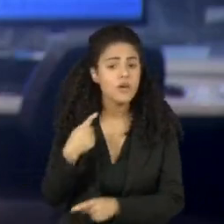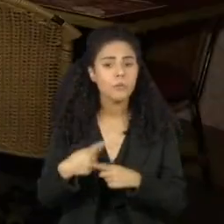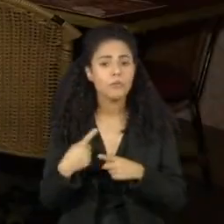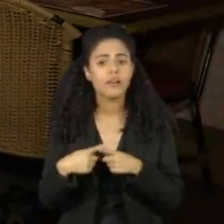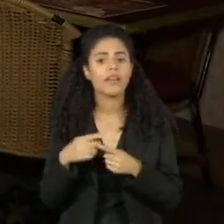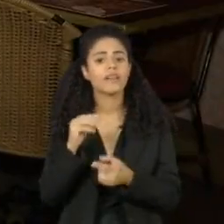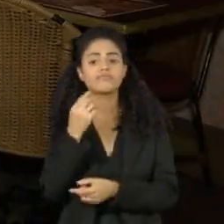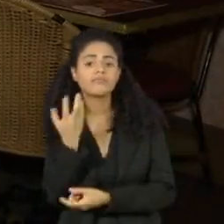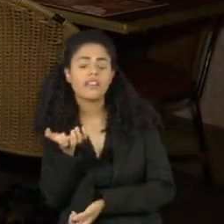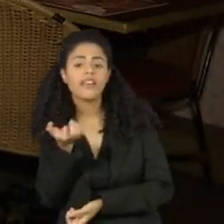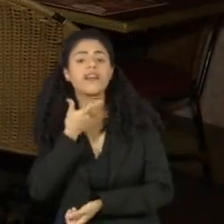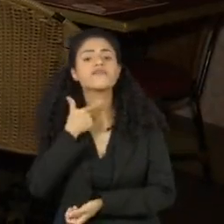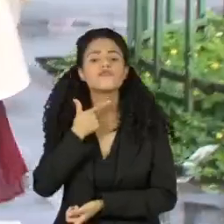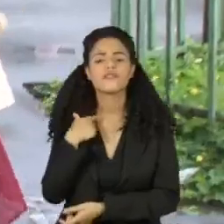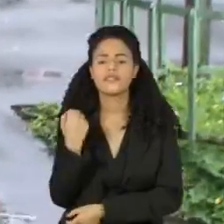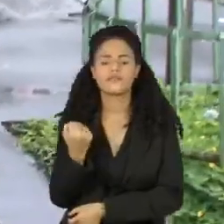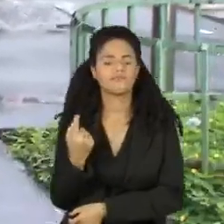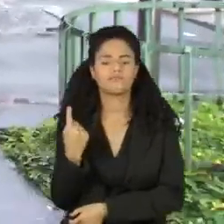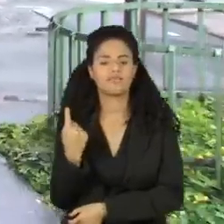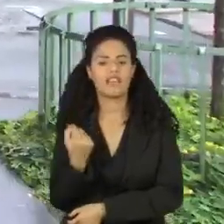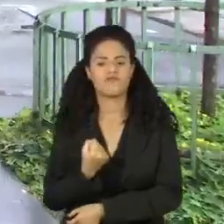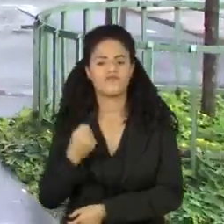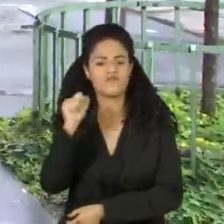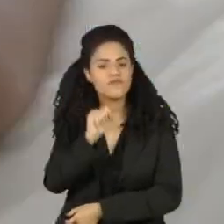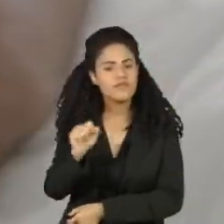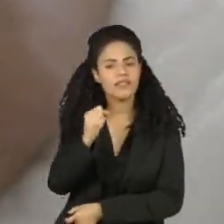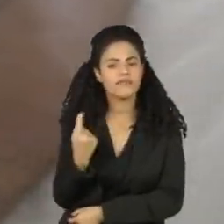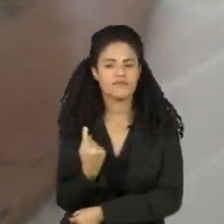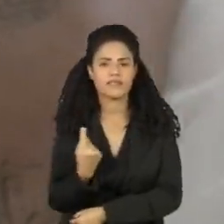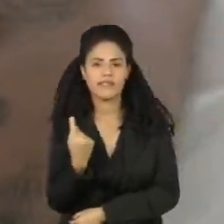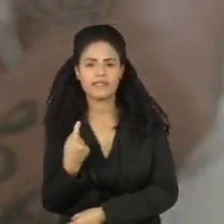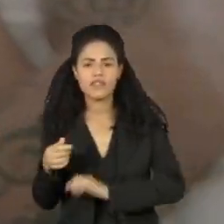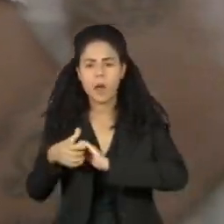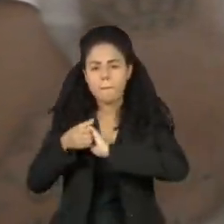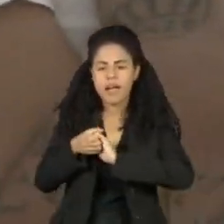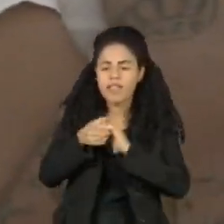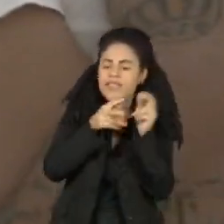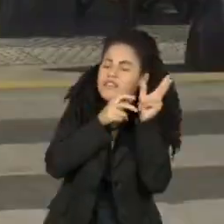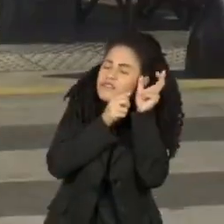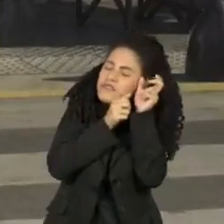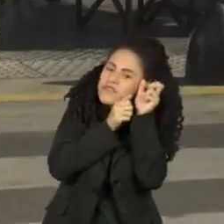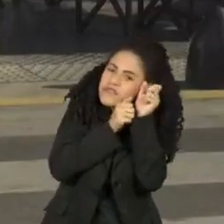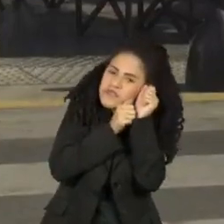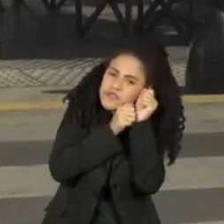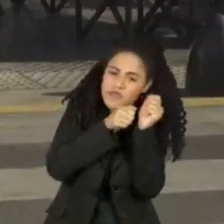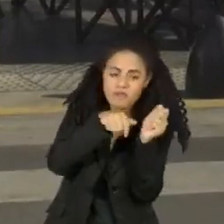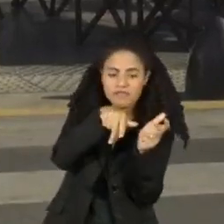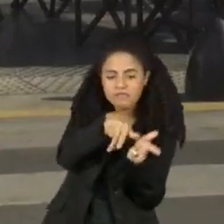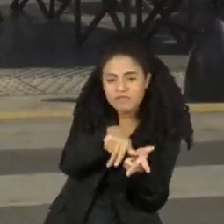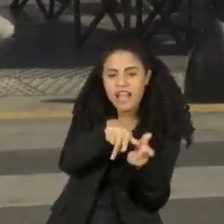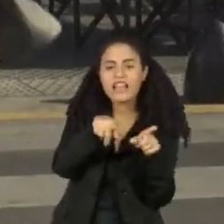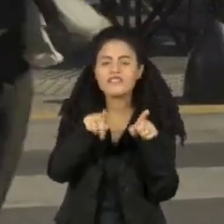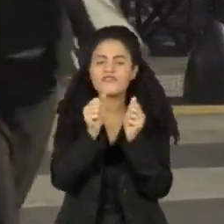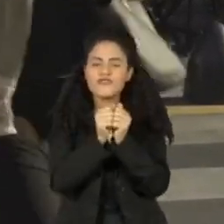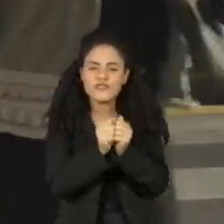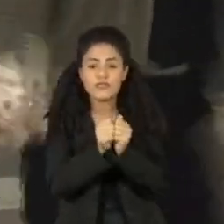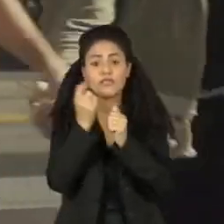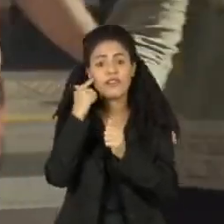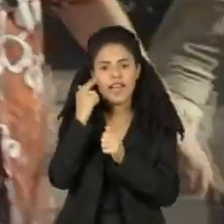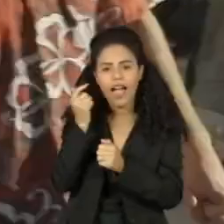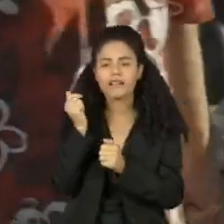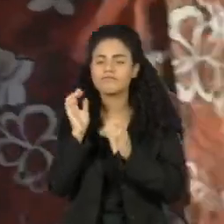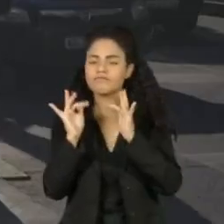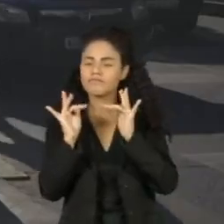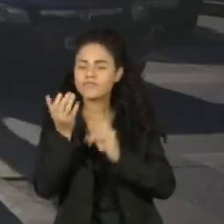amor. Jantar a dois, passeio de mãos dadas, dormir de conchinha. Os benefícios de namorar todo mundo